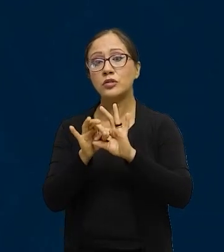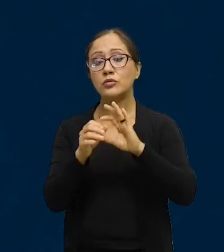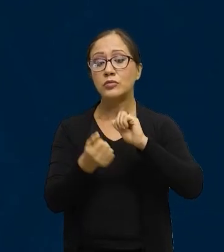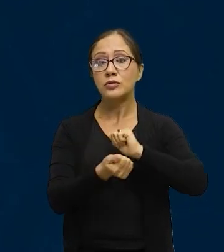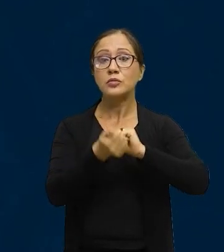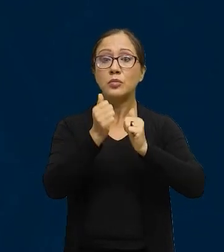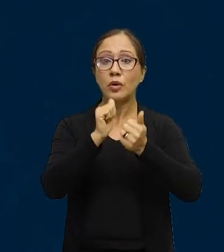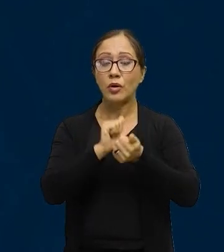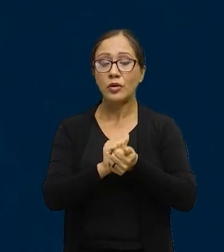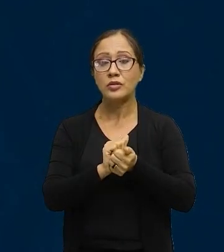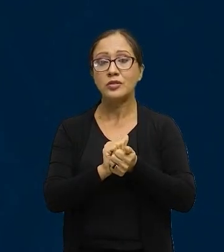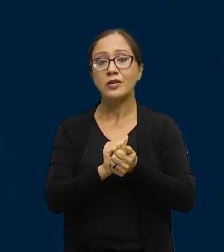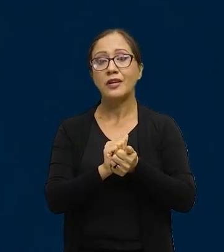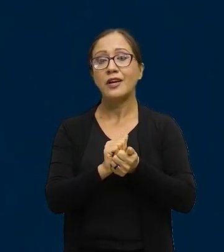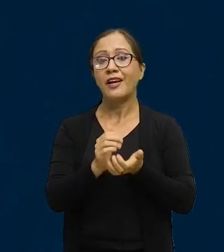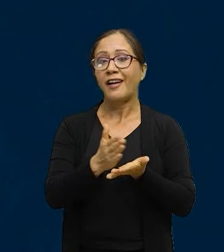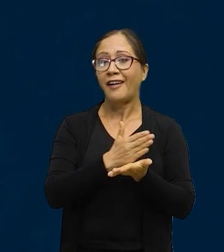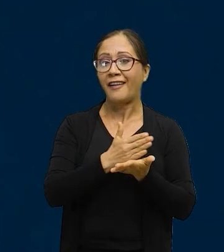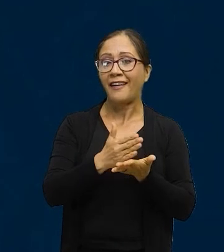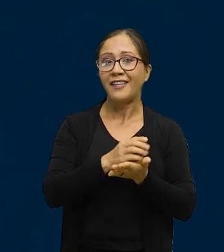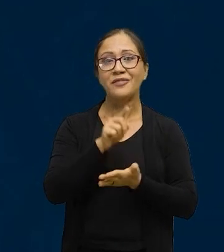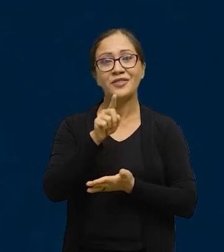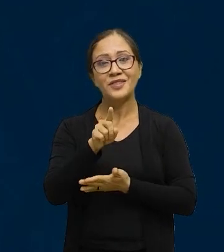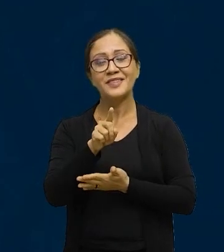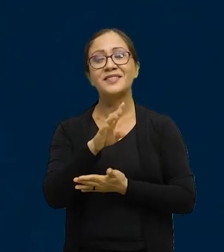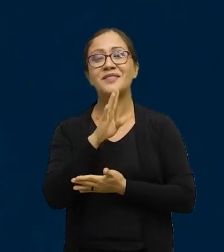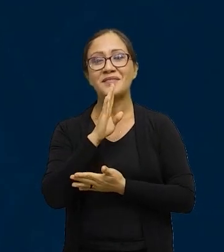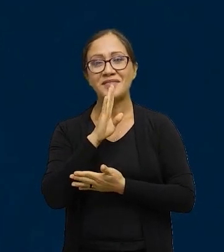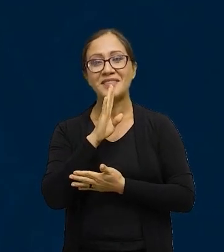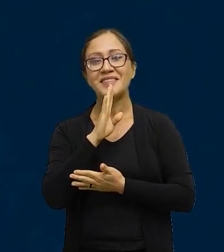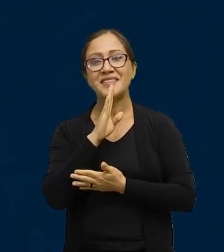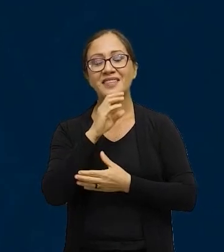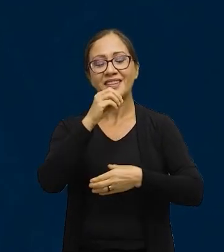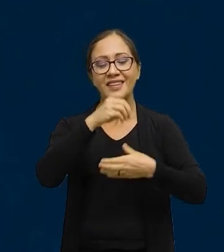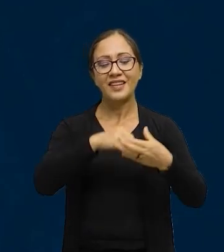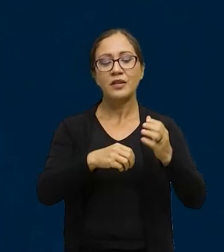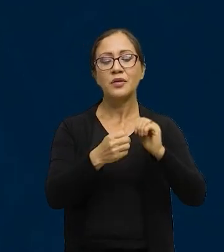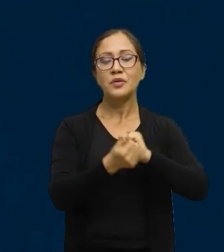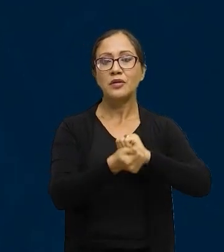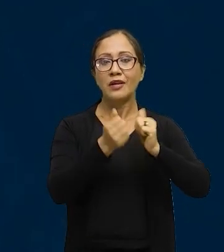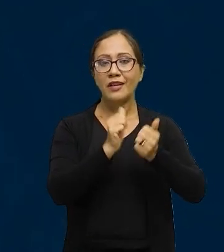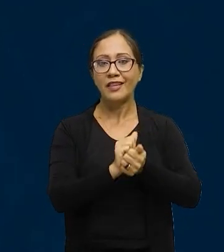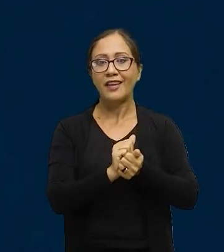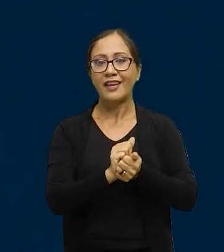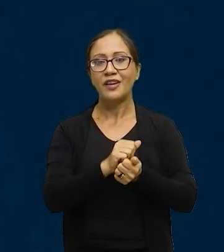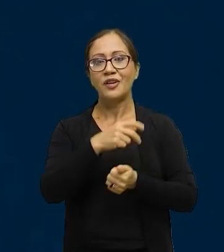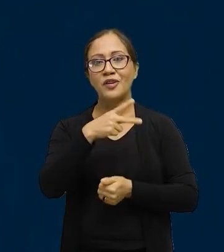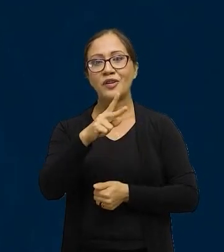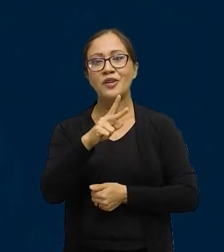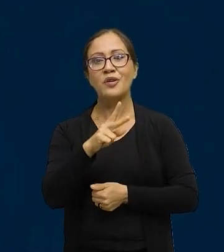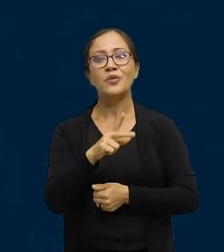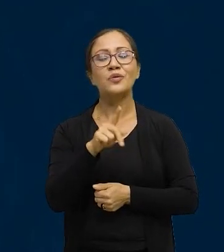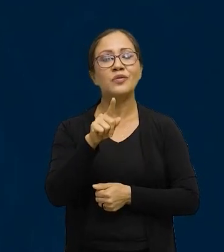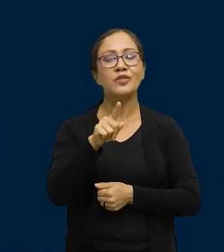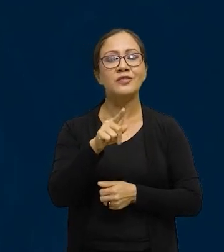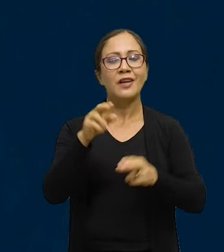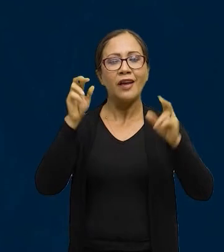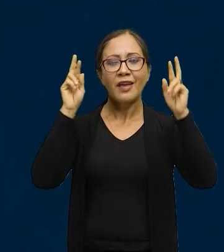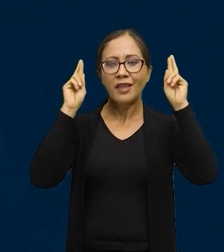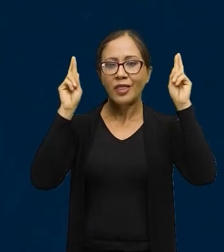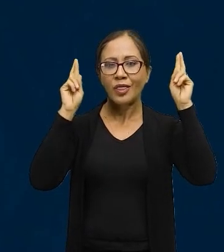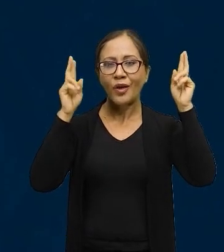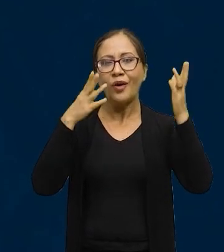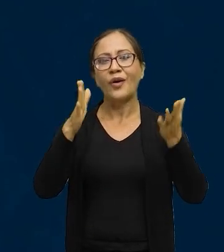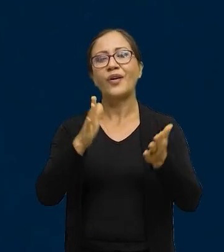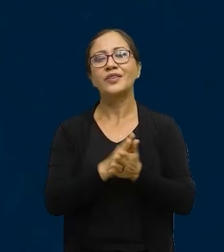esportivo. Muitas vezes vocês conhecem mais esse, né? Do esporte, em que seu time aparece no jornal e ele é